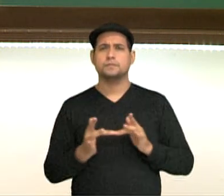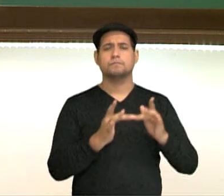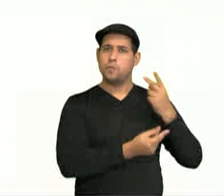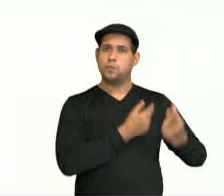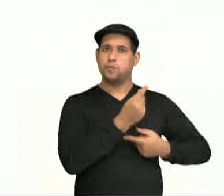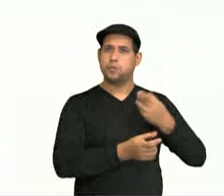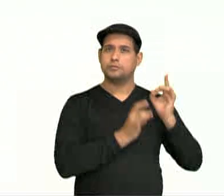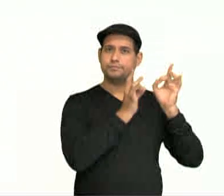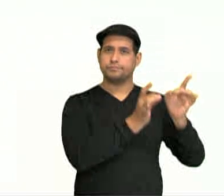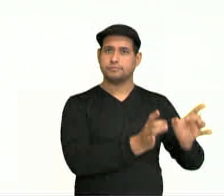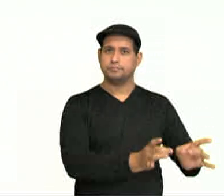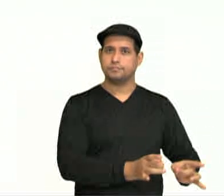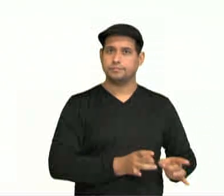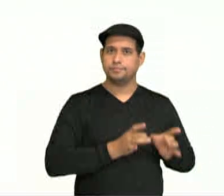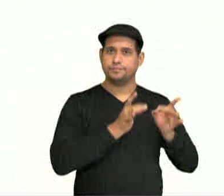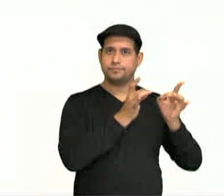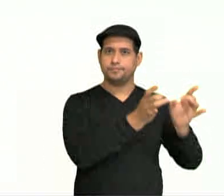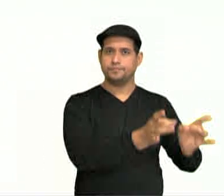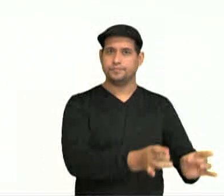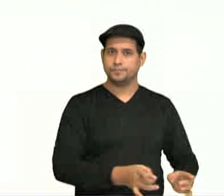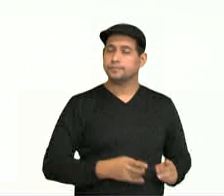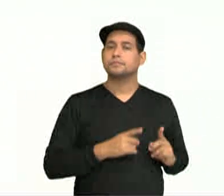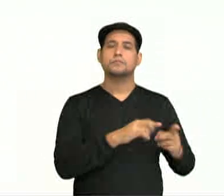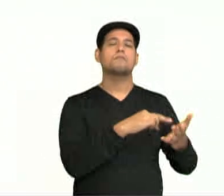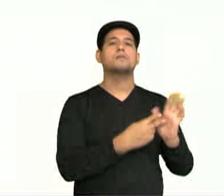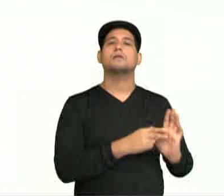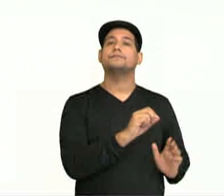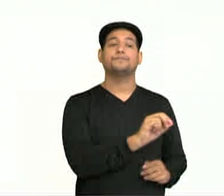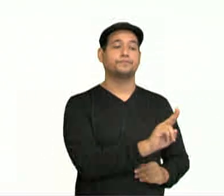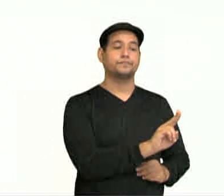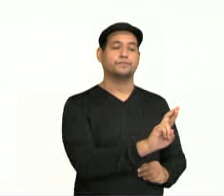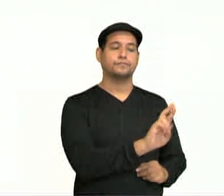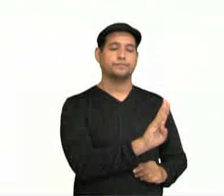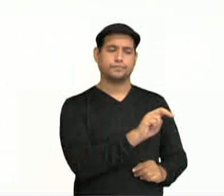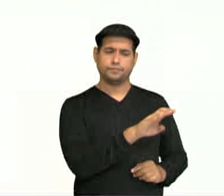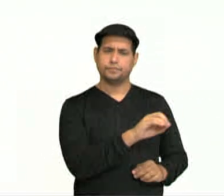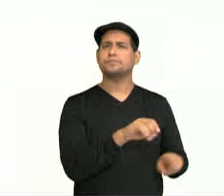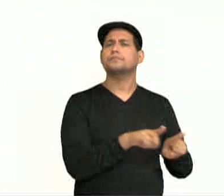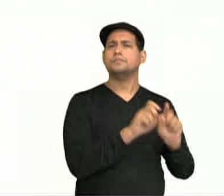chegada da indústria no Brasil. Então, algumas questões importantes que vocês deveriam responder e talvez vocês tenham colocado outros exemplos também,